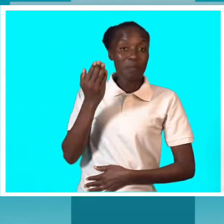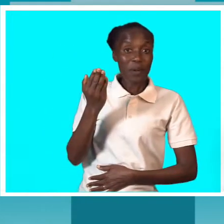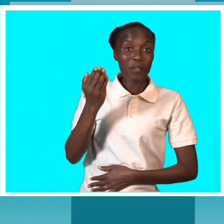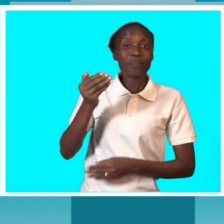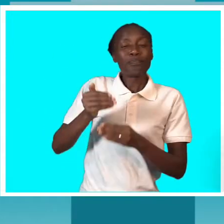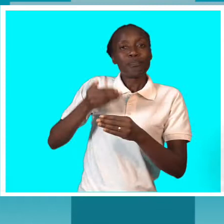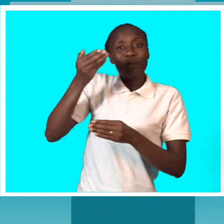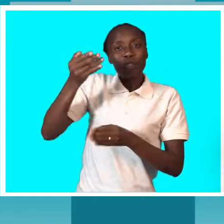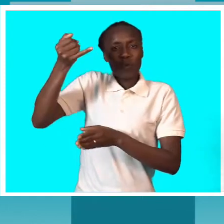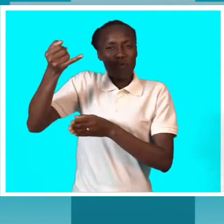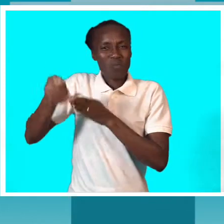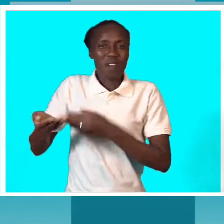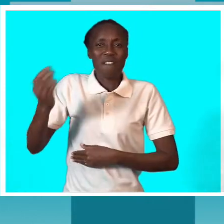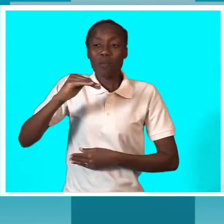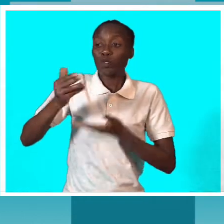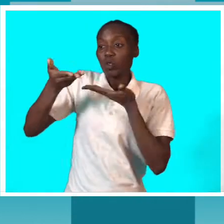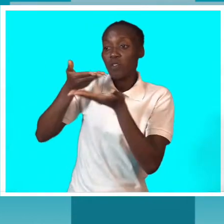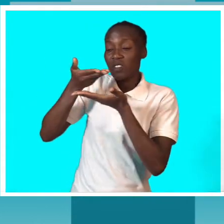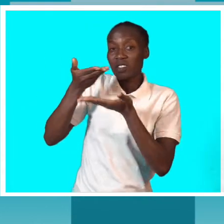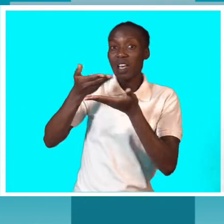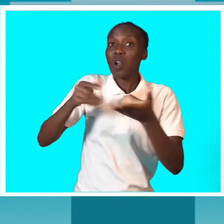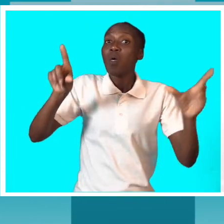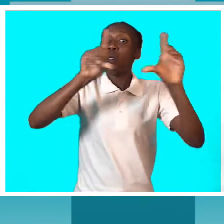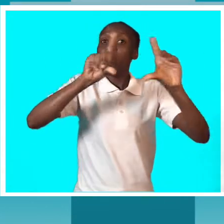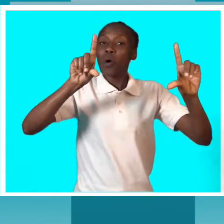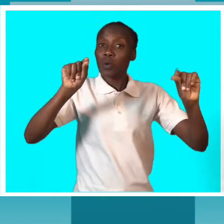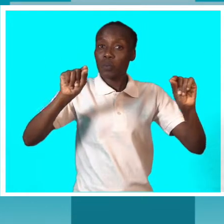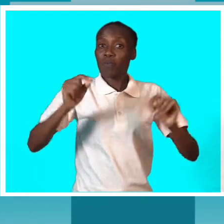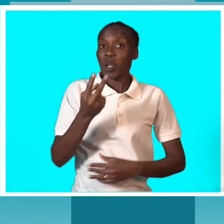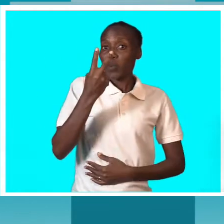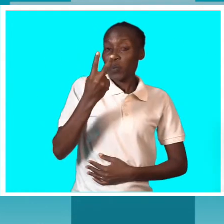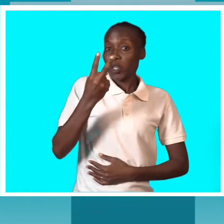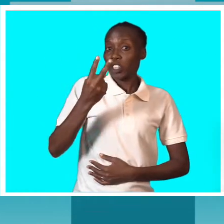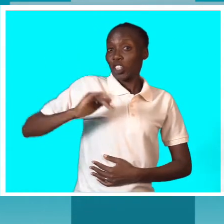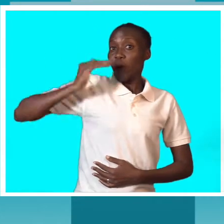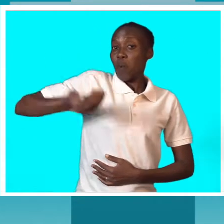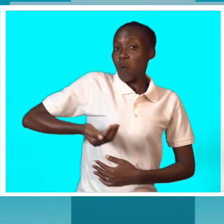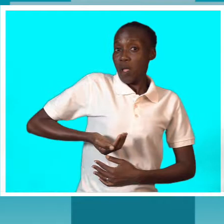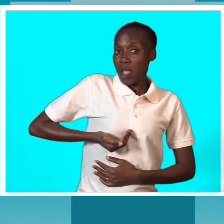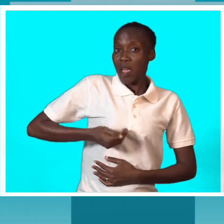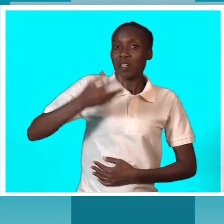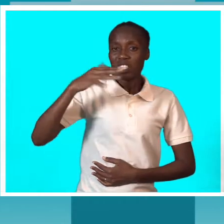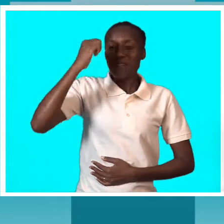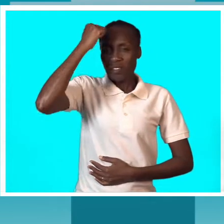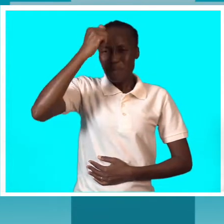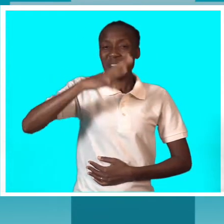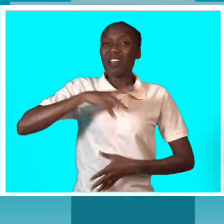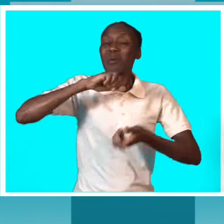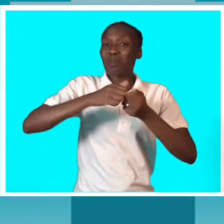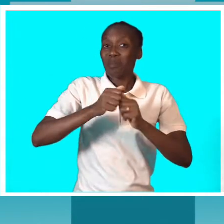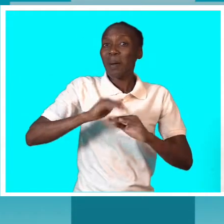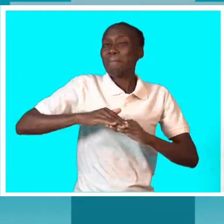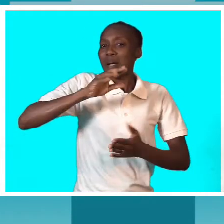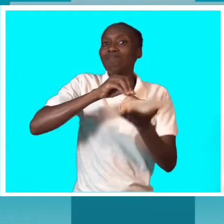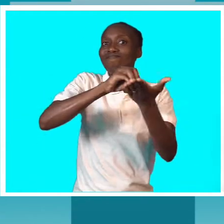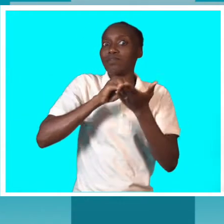Em relação a duas senhoras, sabemos que há problemas sérios ao acesso ao emprego para as pessoas com deficiência. Essas duas senhoras